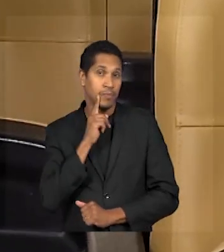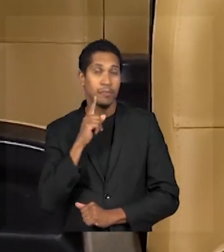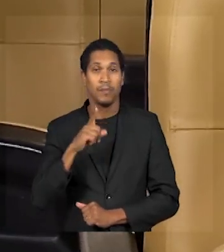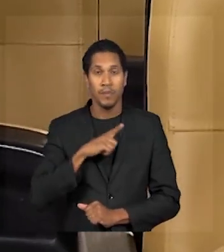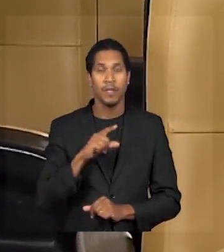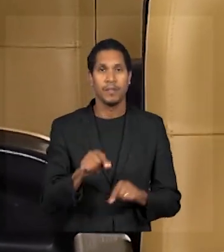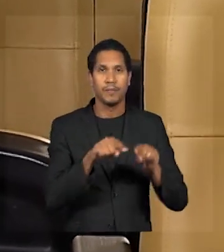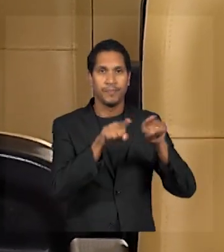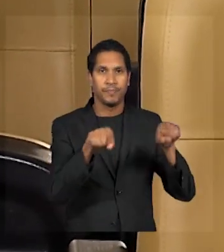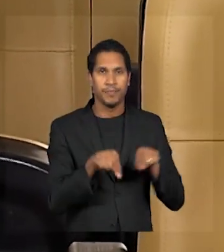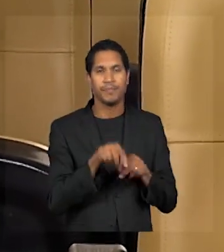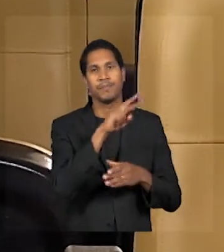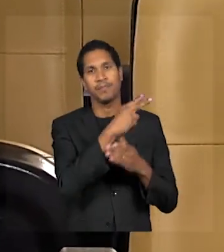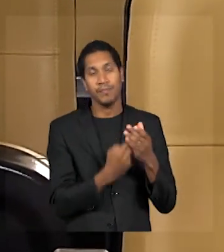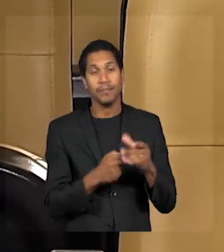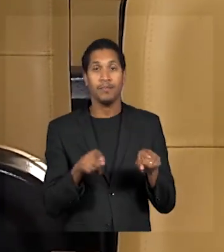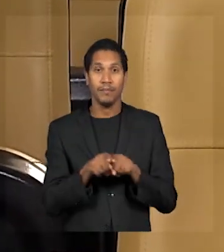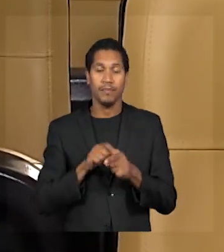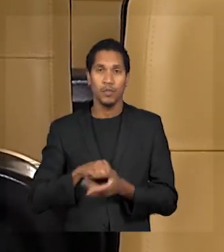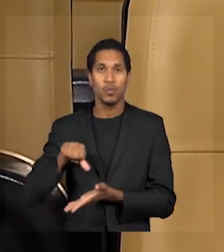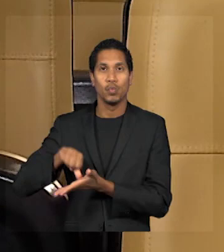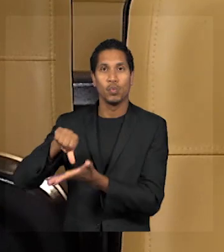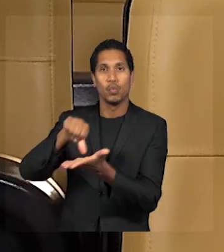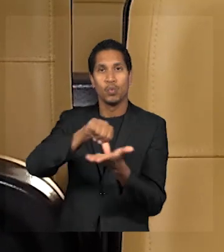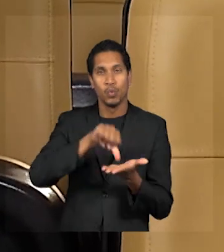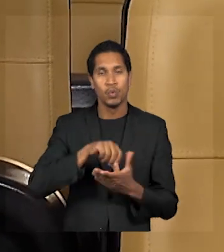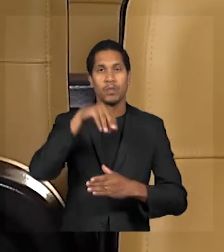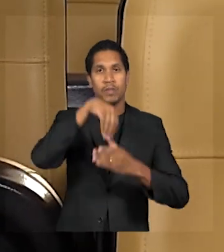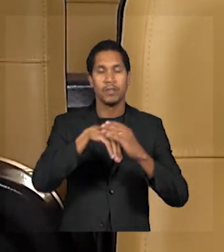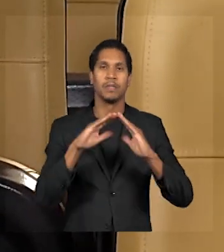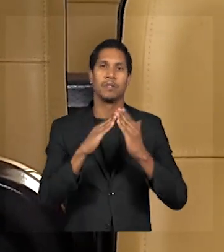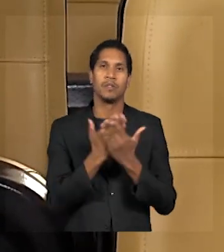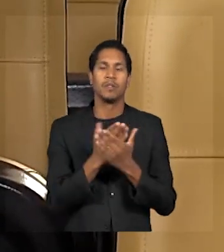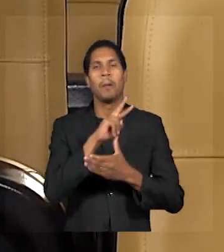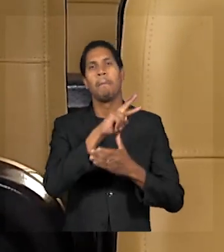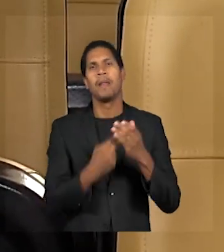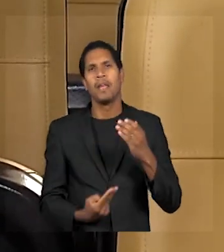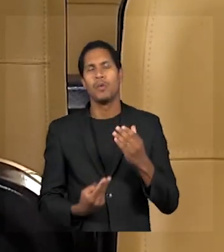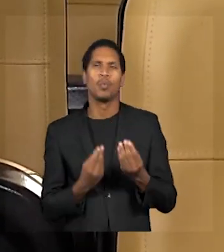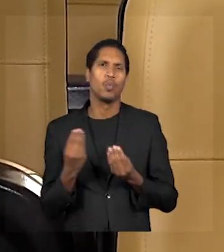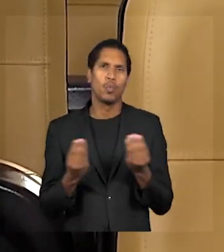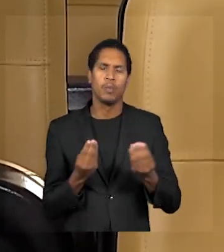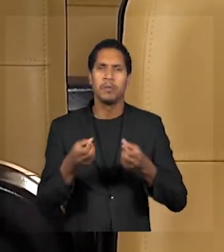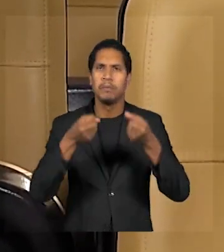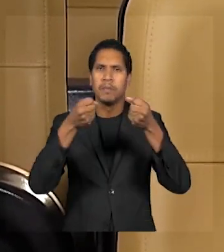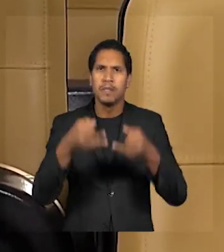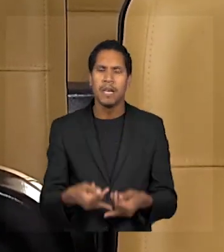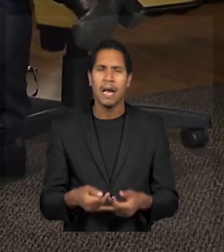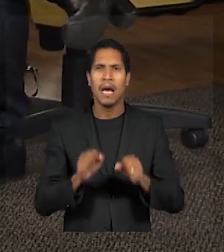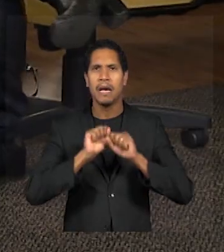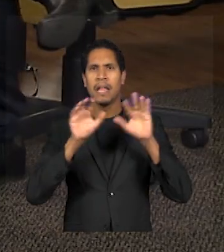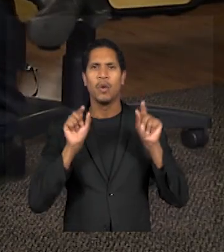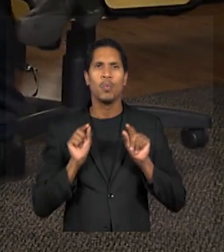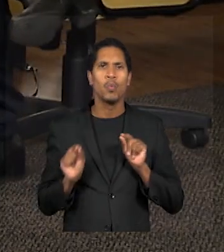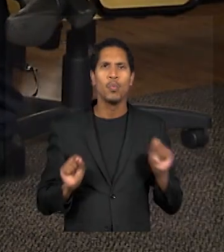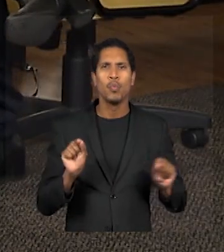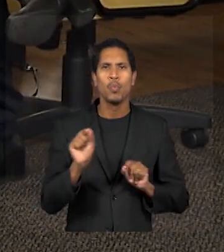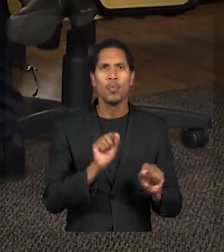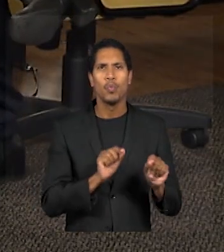classes bilíngues e tem os polos, né, dentro das escolas bilíngues. Eu queria que você desse uma explicação,